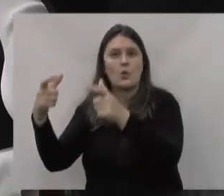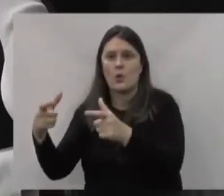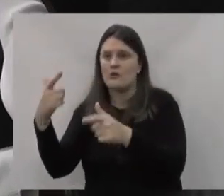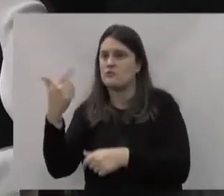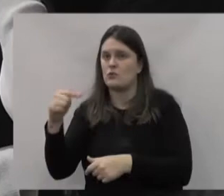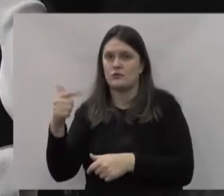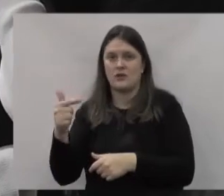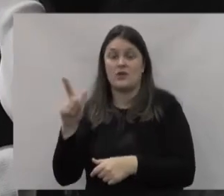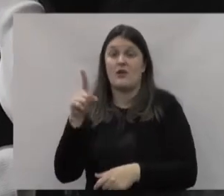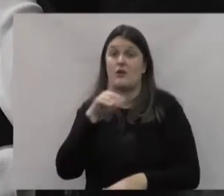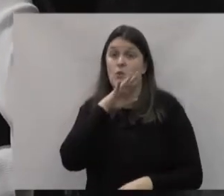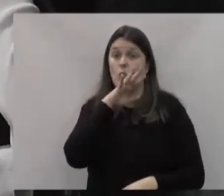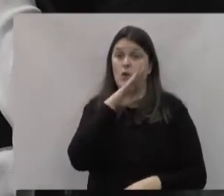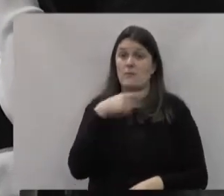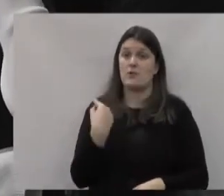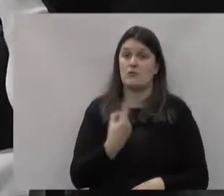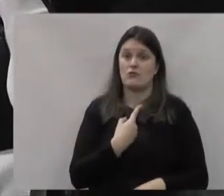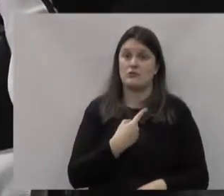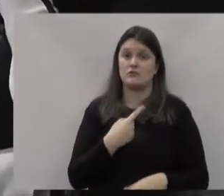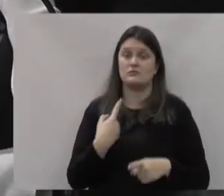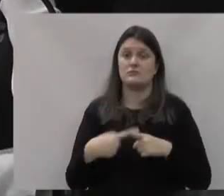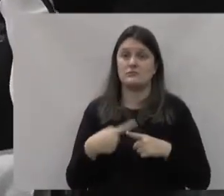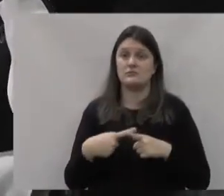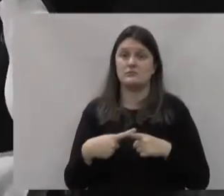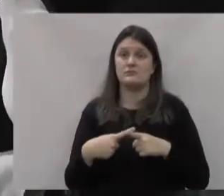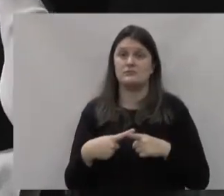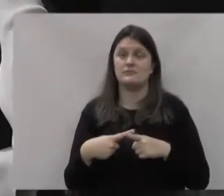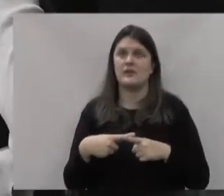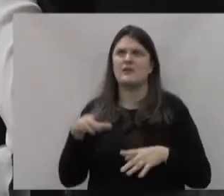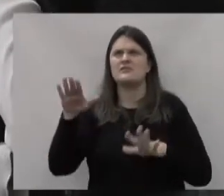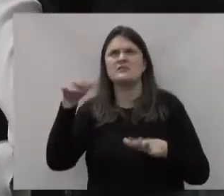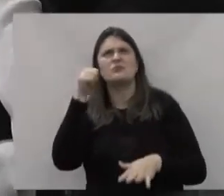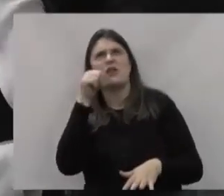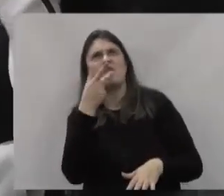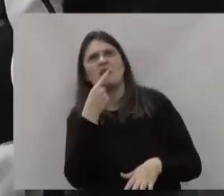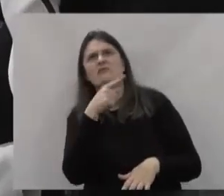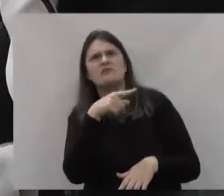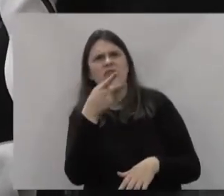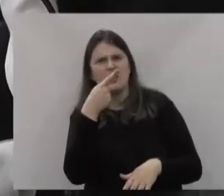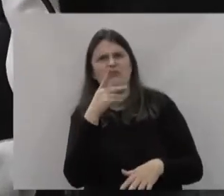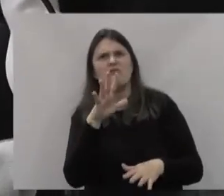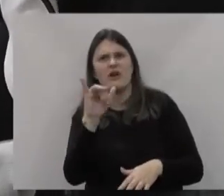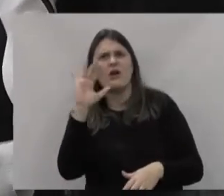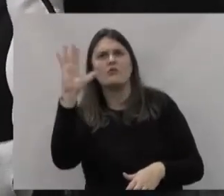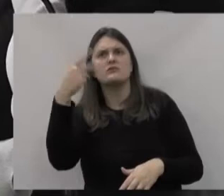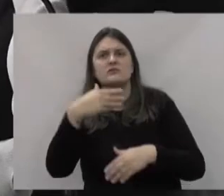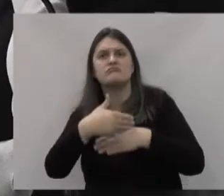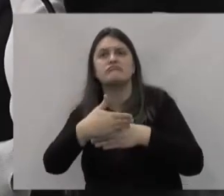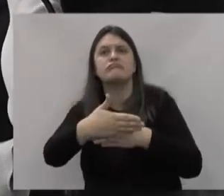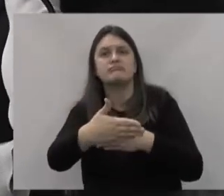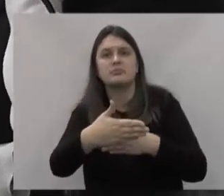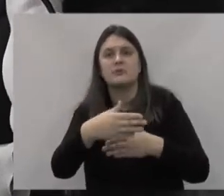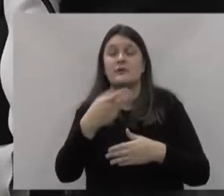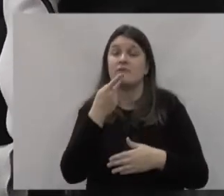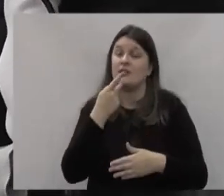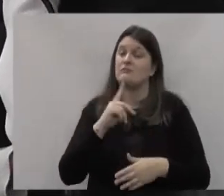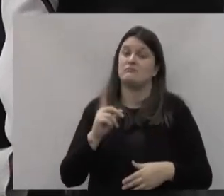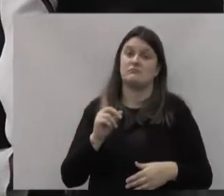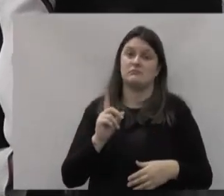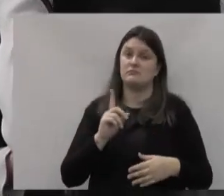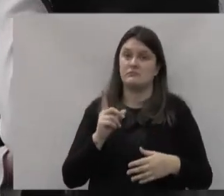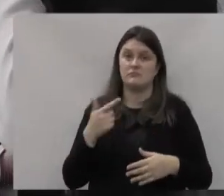ficar, fica ruim para a gente também, porque elas falam, né? Ué, mas falaram que isso vai acontecer em breve, e a gente tem que falar para elas,